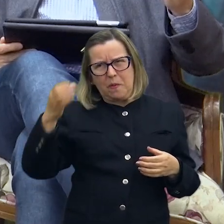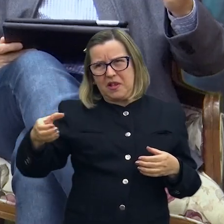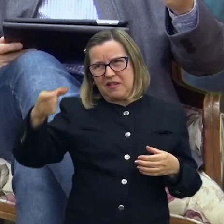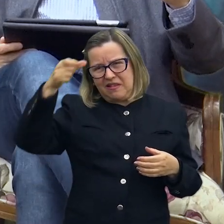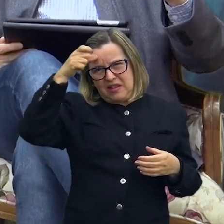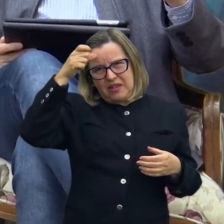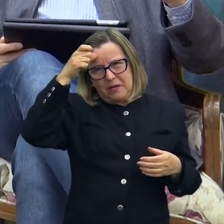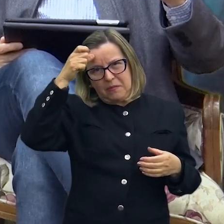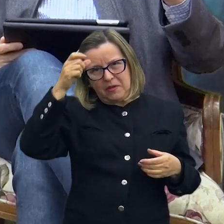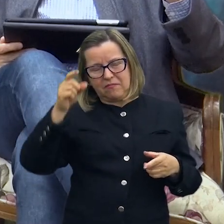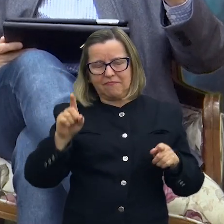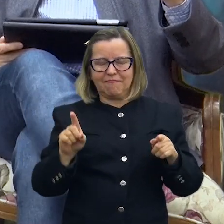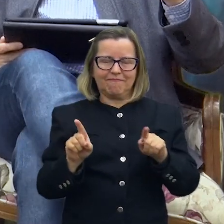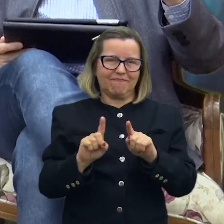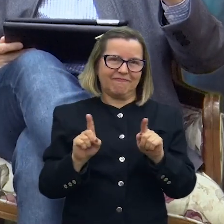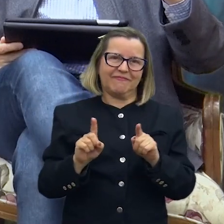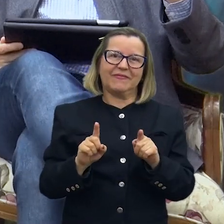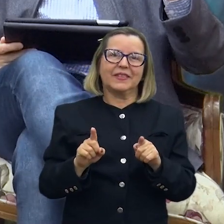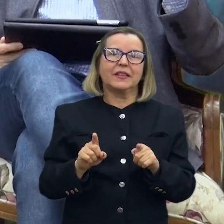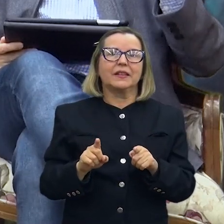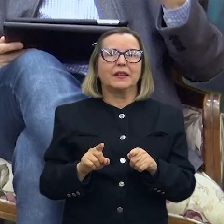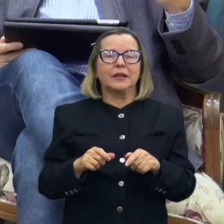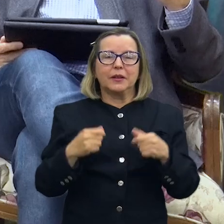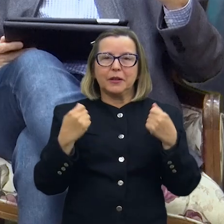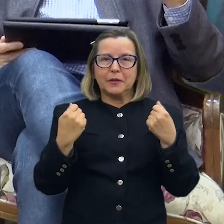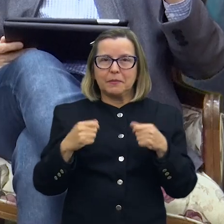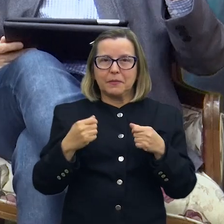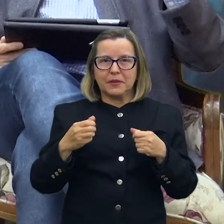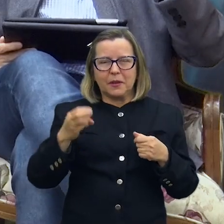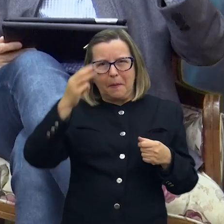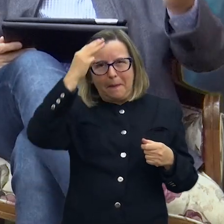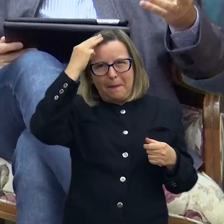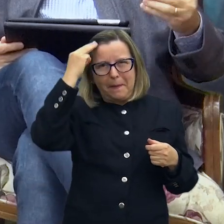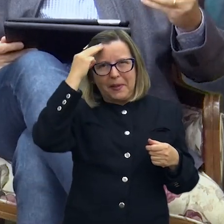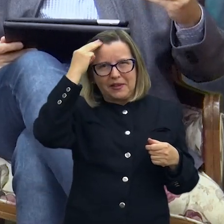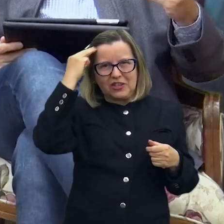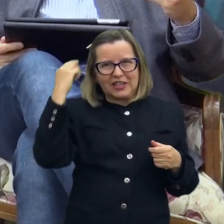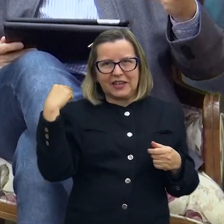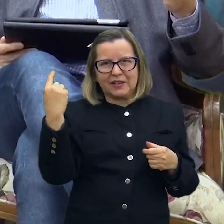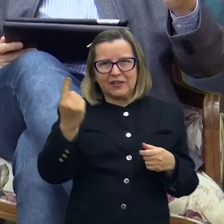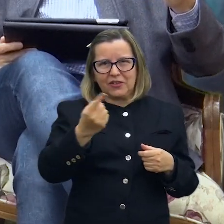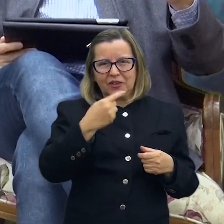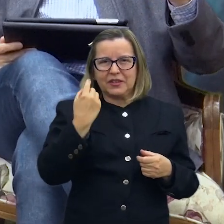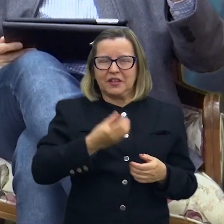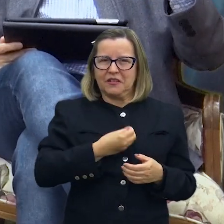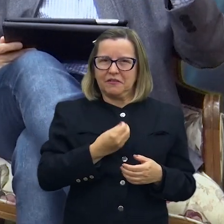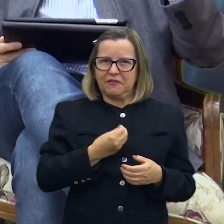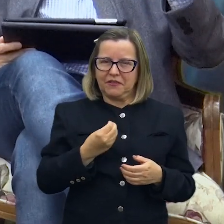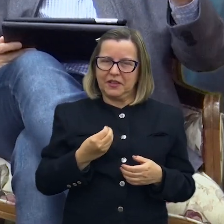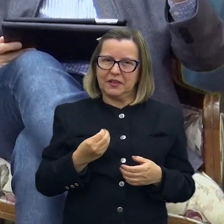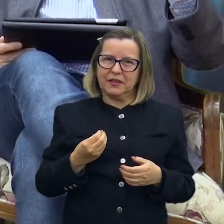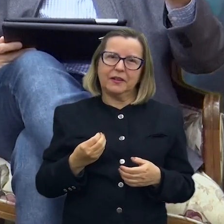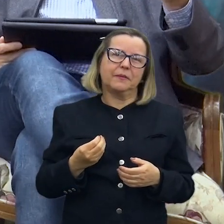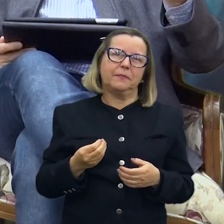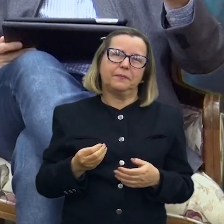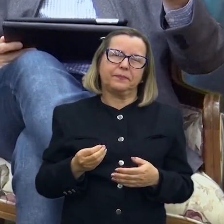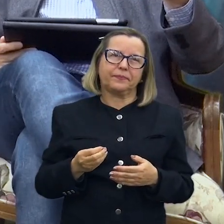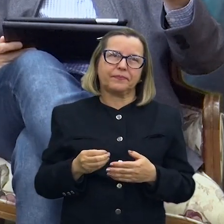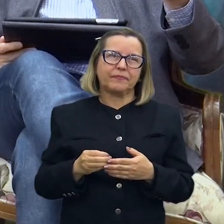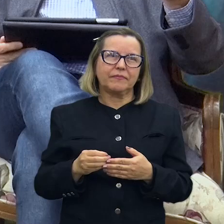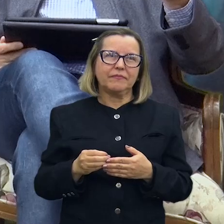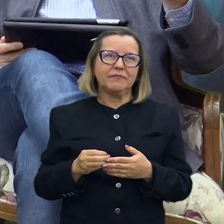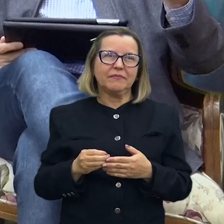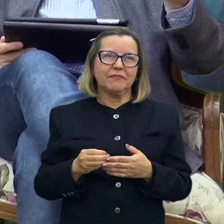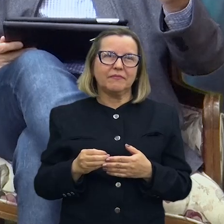Isso. Barba. Mas vamos refletir um pouco das nossas atitudes, ou na falta de uma atitude,